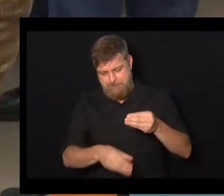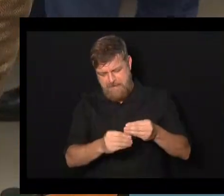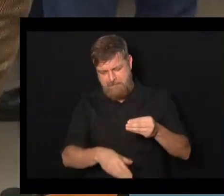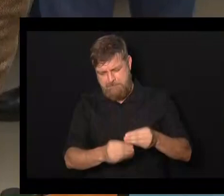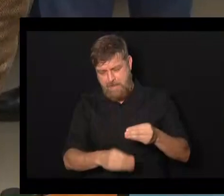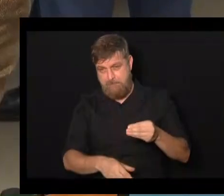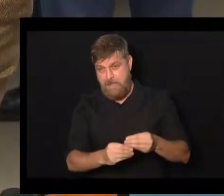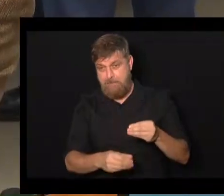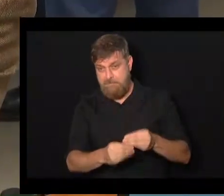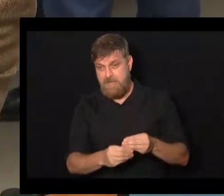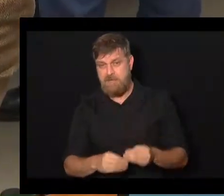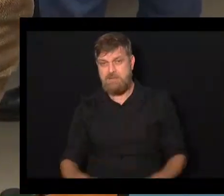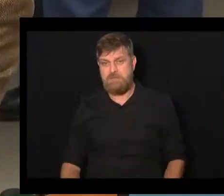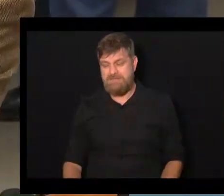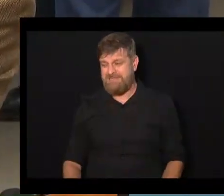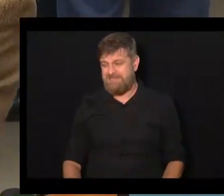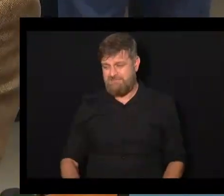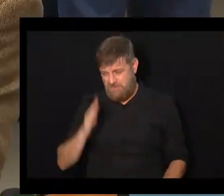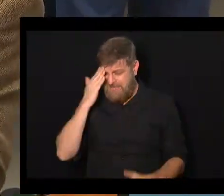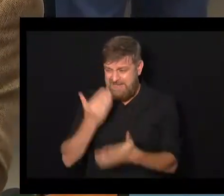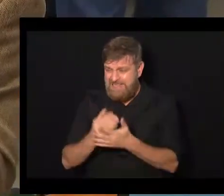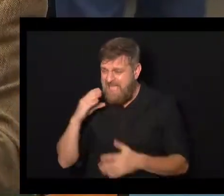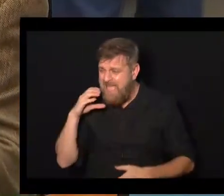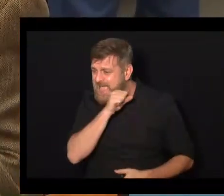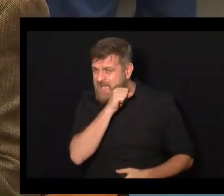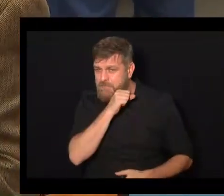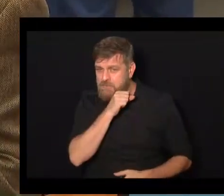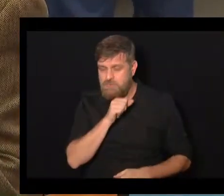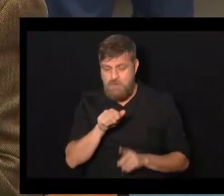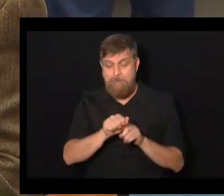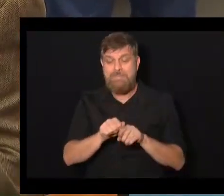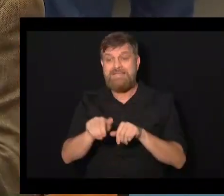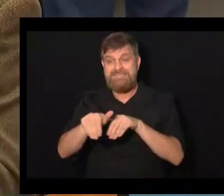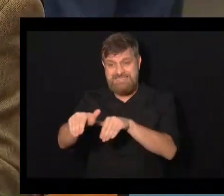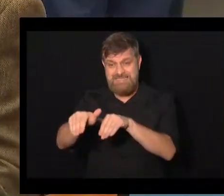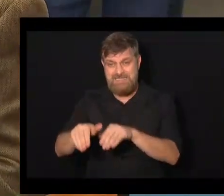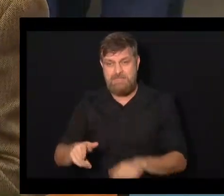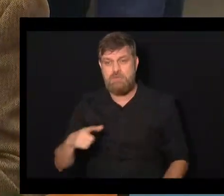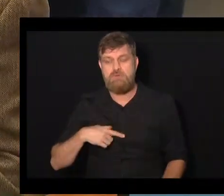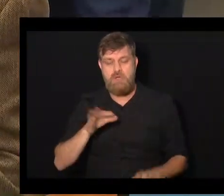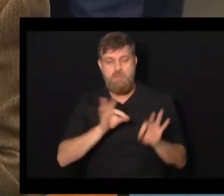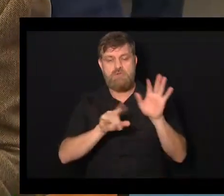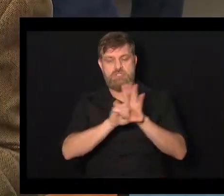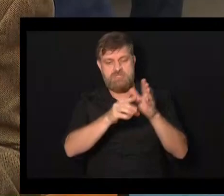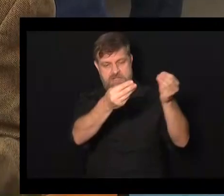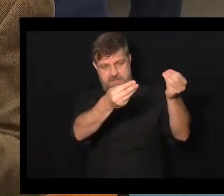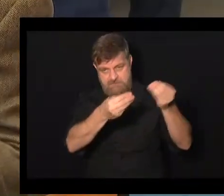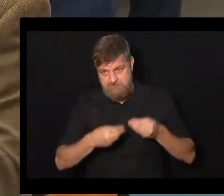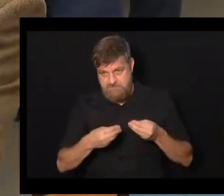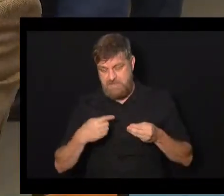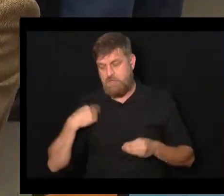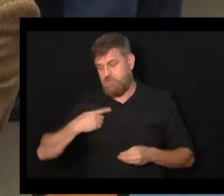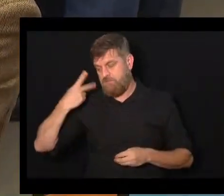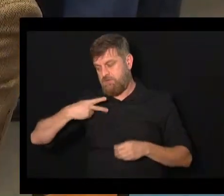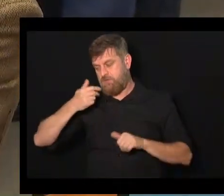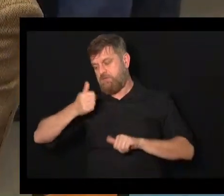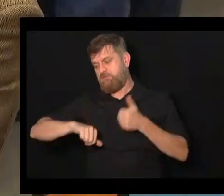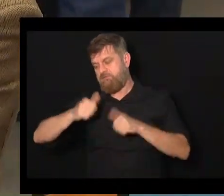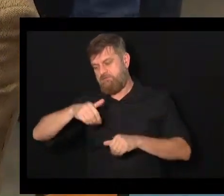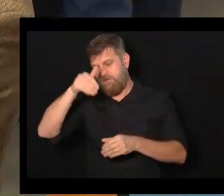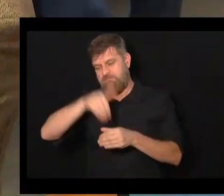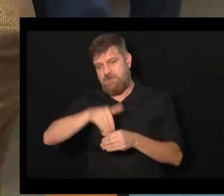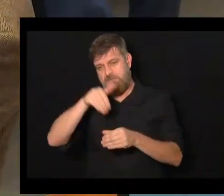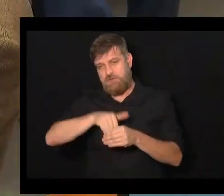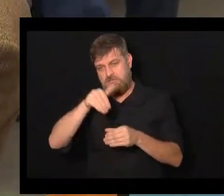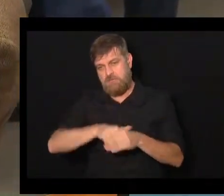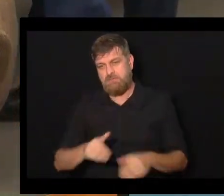projeto. E logo, logo, pode ter certeza, no começo de setembro, esse projeto virá para a votação